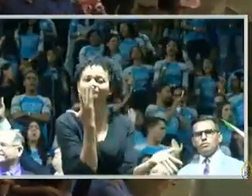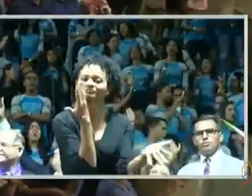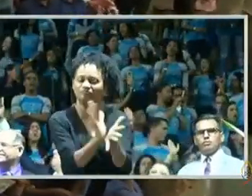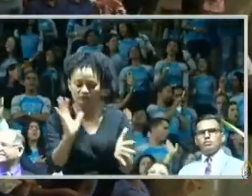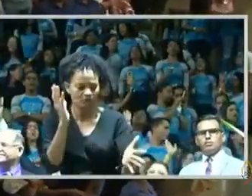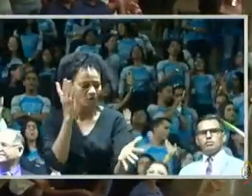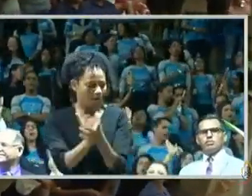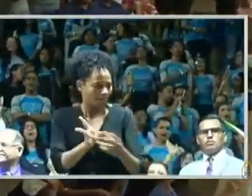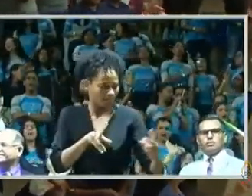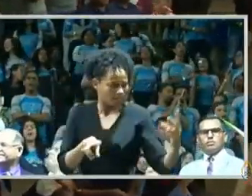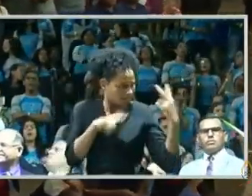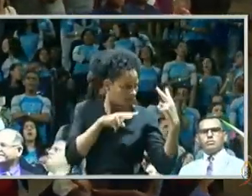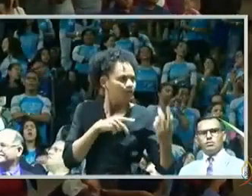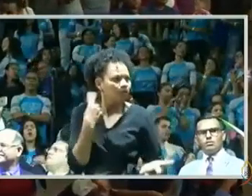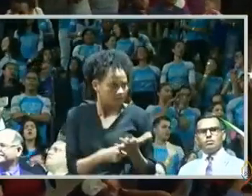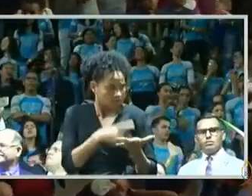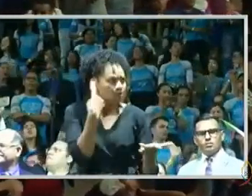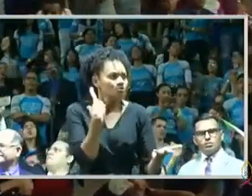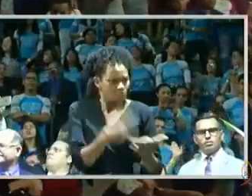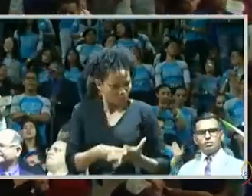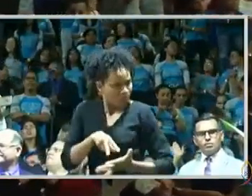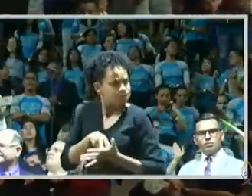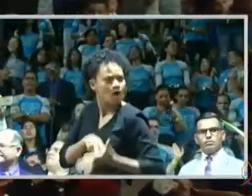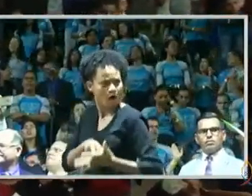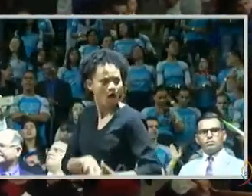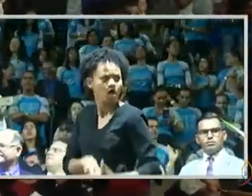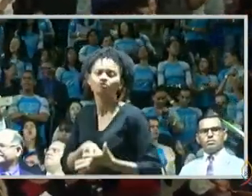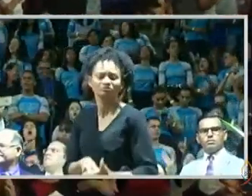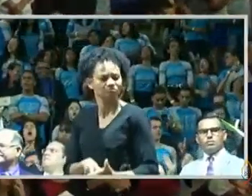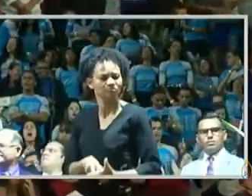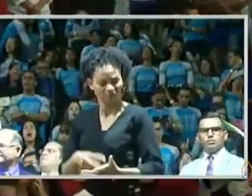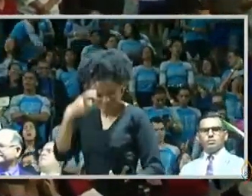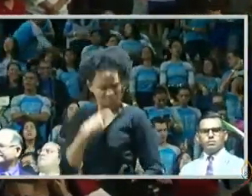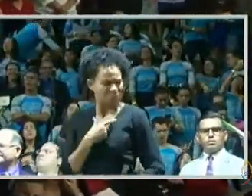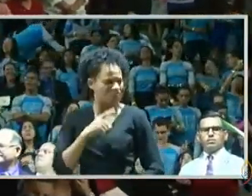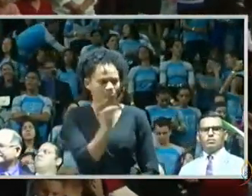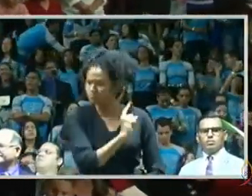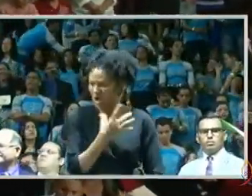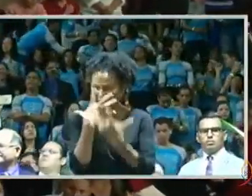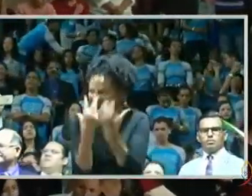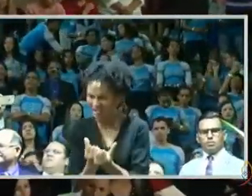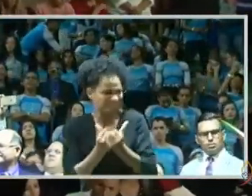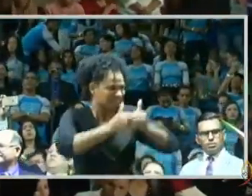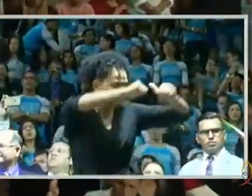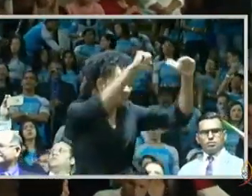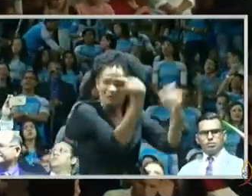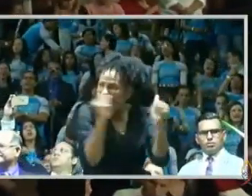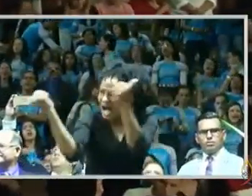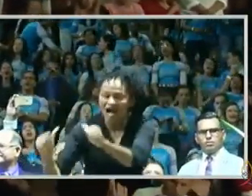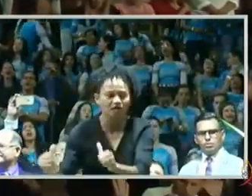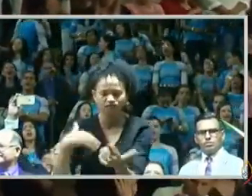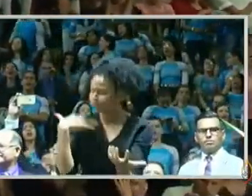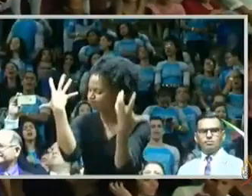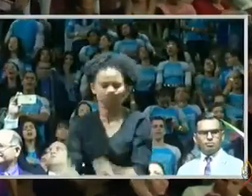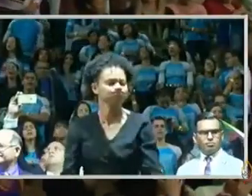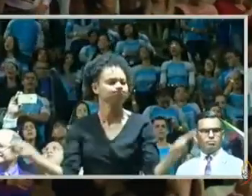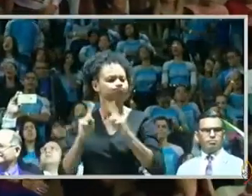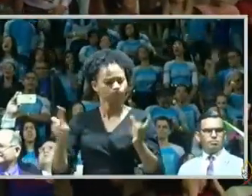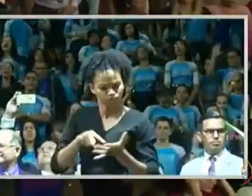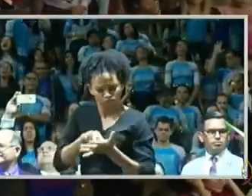um olhando para o outro, dizendo: não vamos nos prostrar,